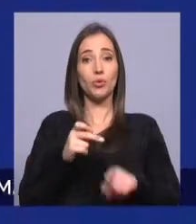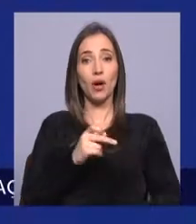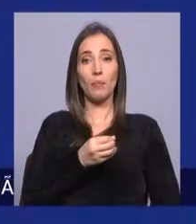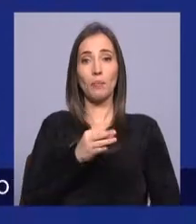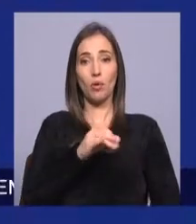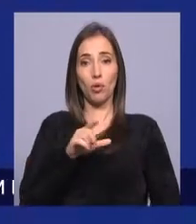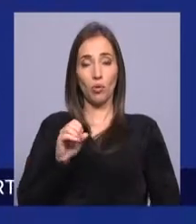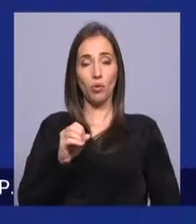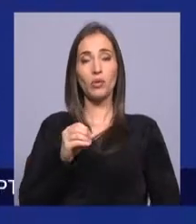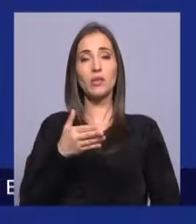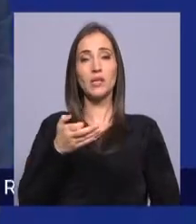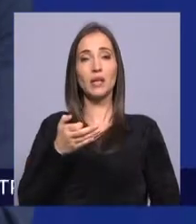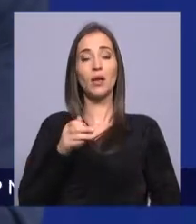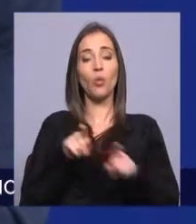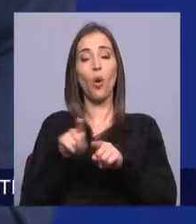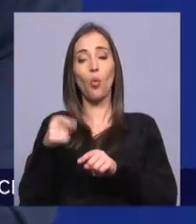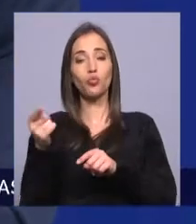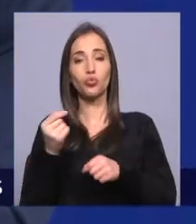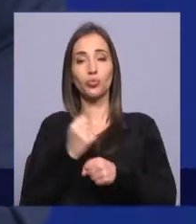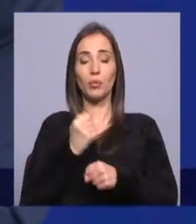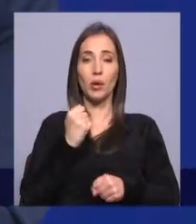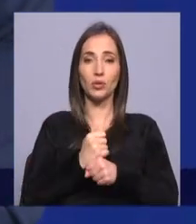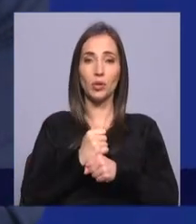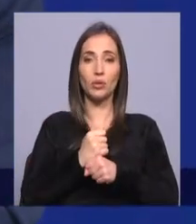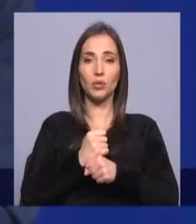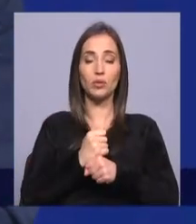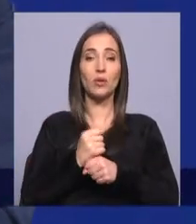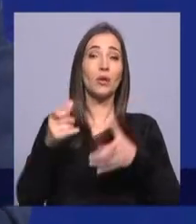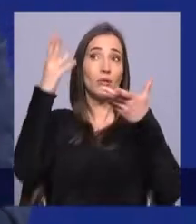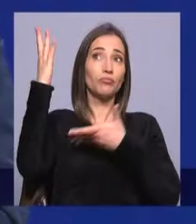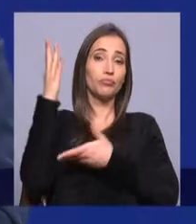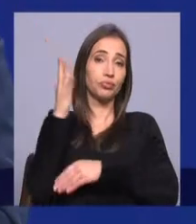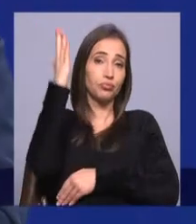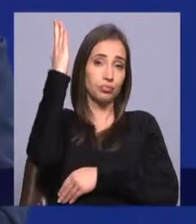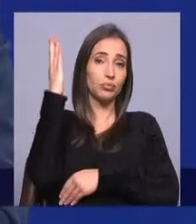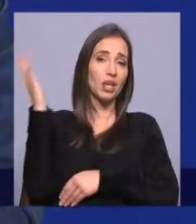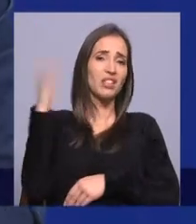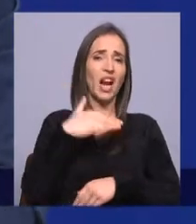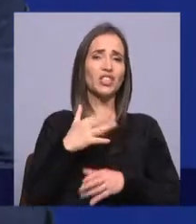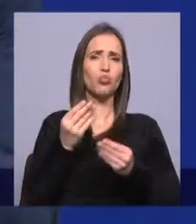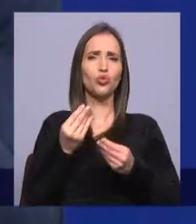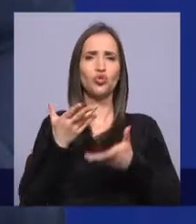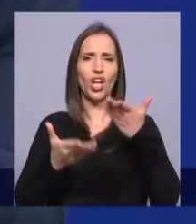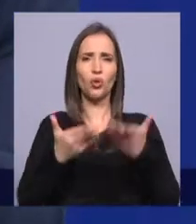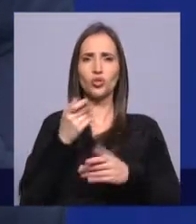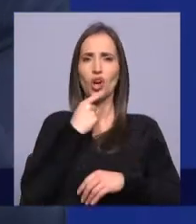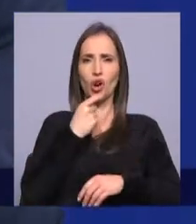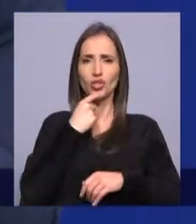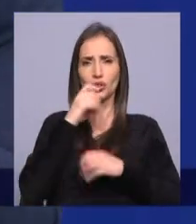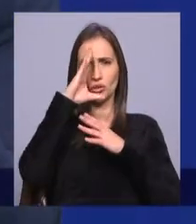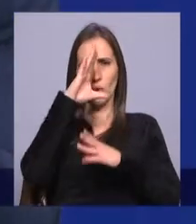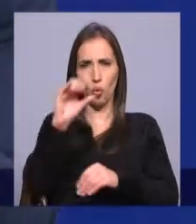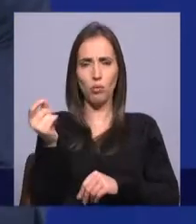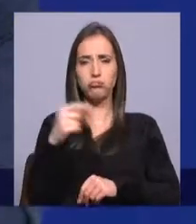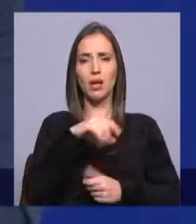à semelhança do que aconteceu noutras missões, os astronautas trouxeram vários quilos de rochas lunares para a Terra. A NASA, de uma maneira